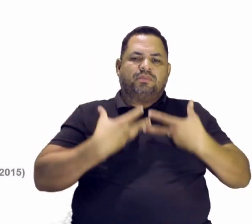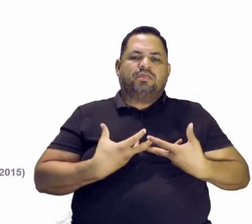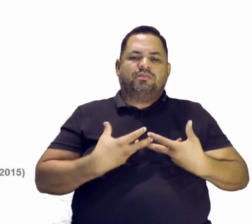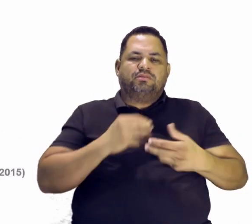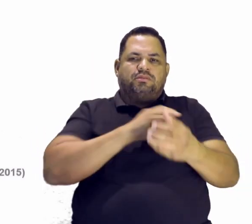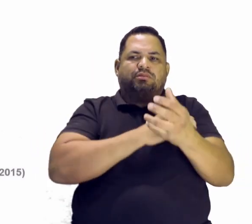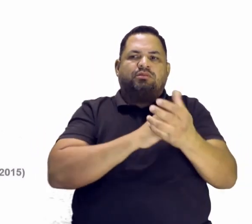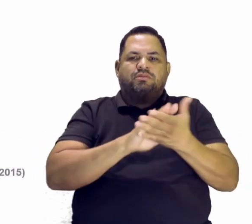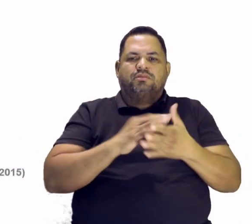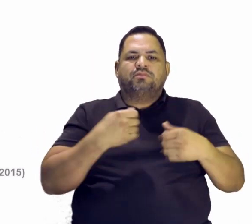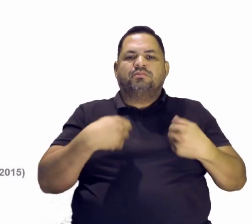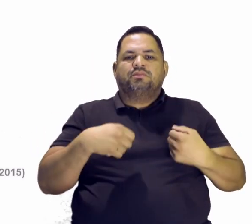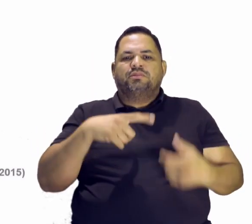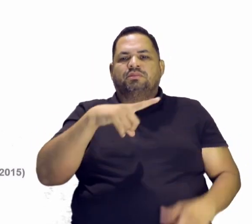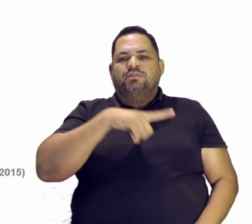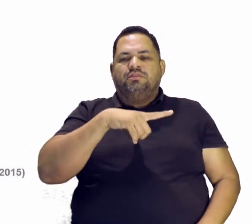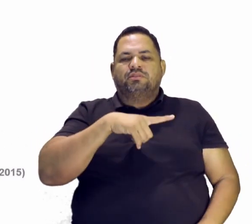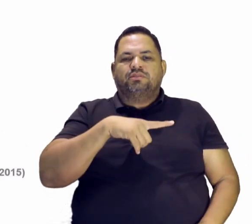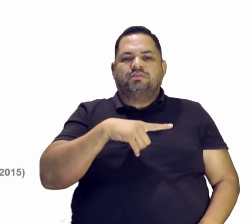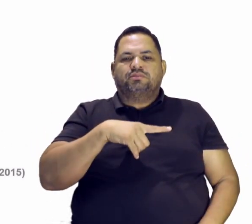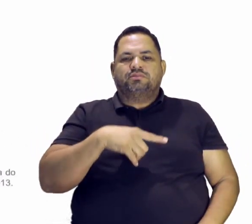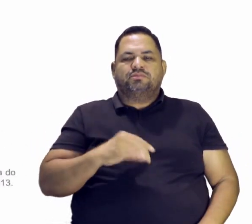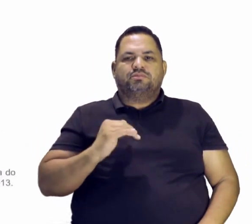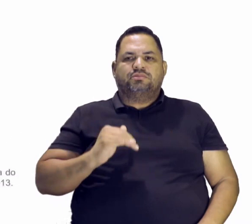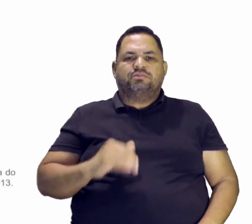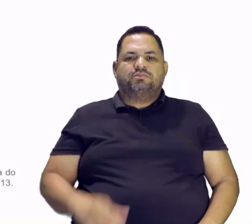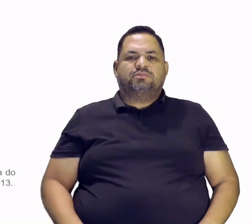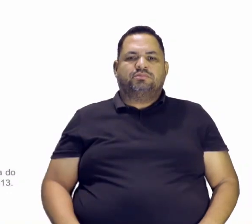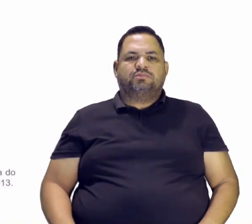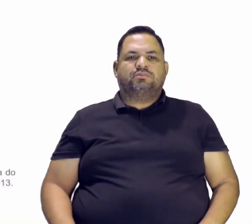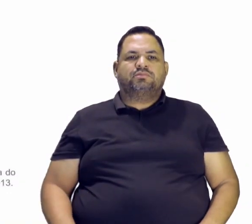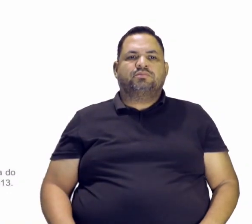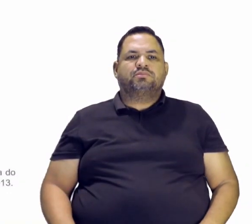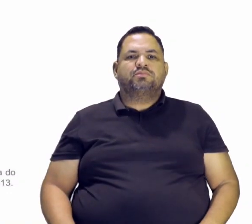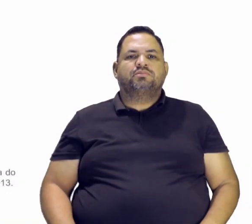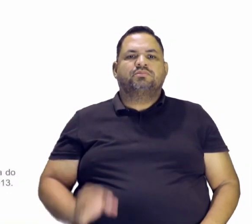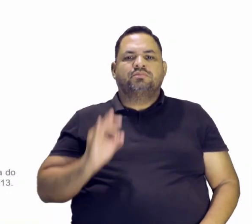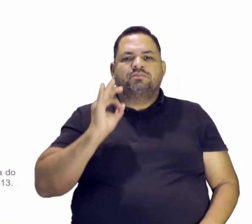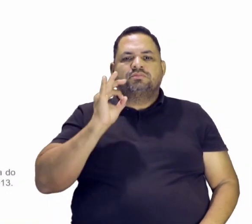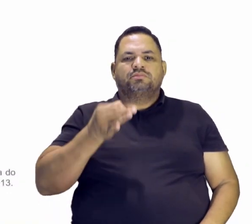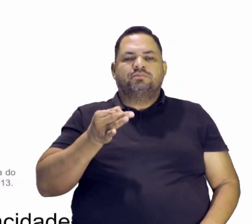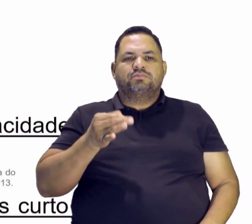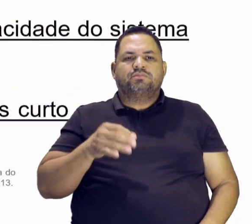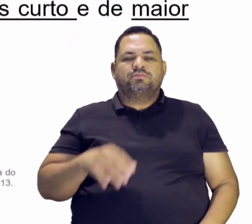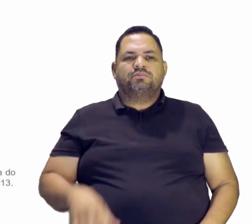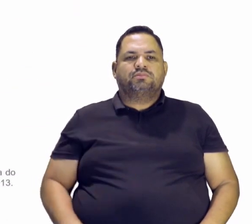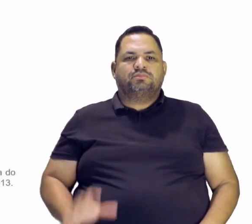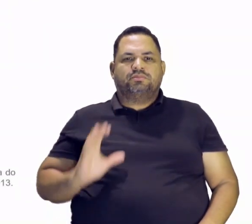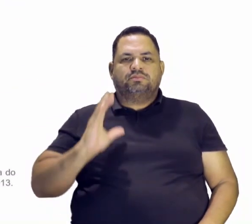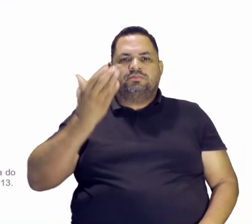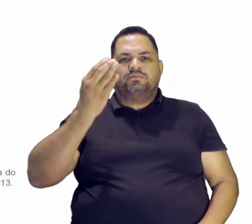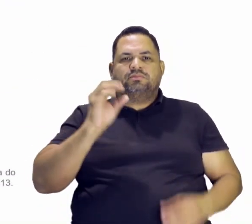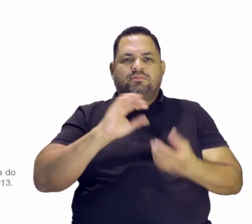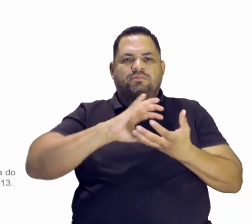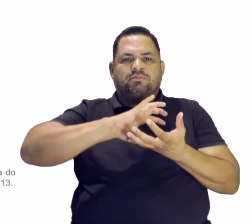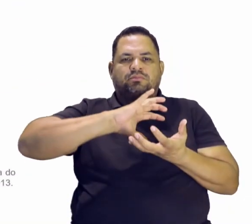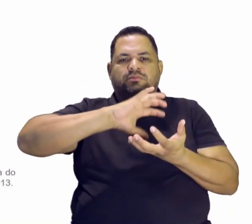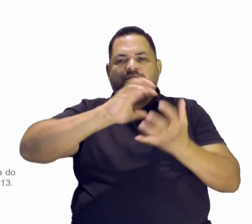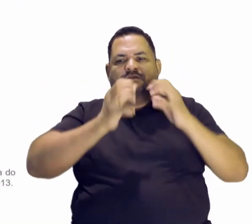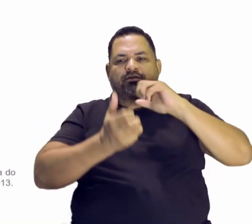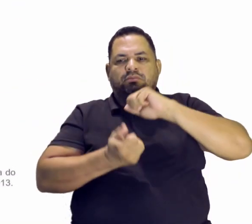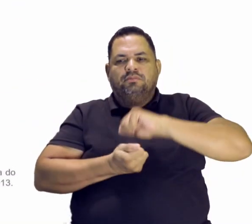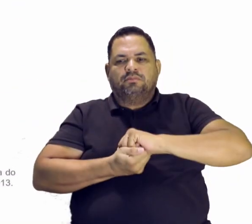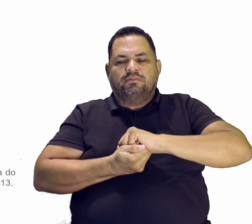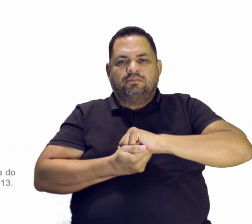vai exigir de forma sobrenatural aí de mim também, certo? E aí nessa capacidade metabólica dessas fibras do